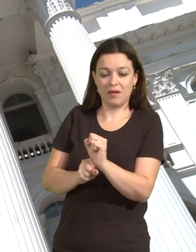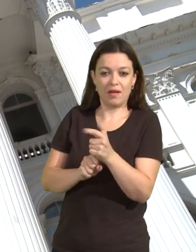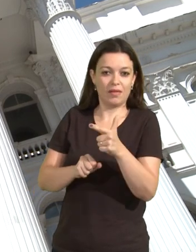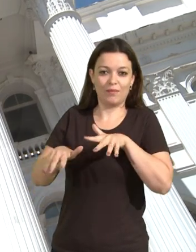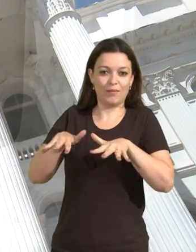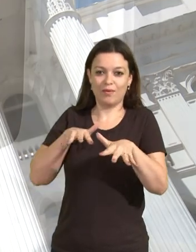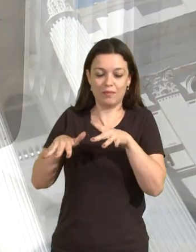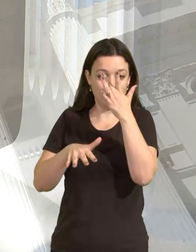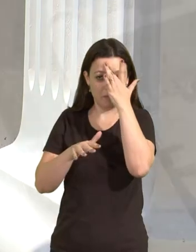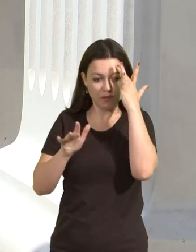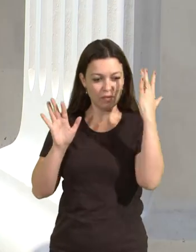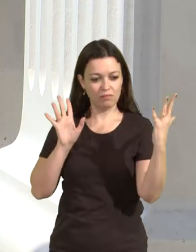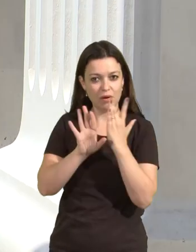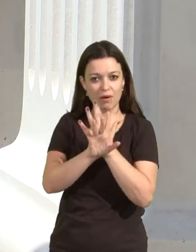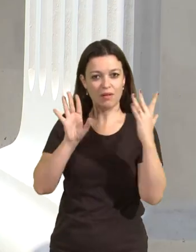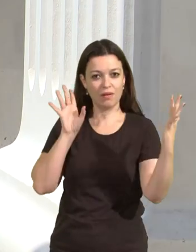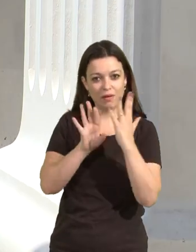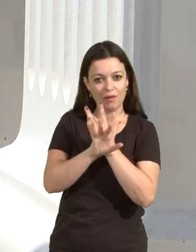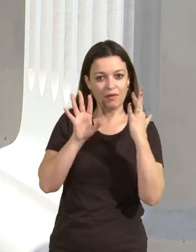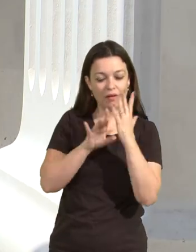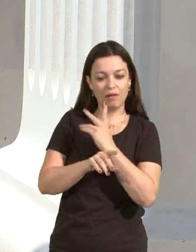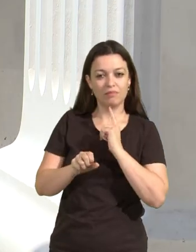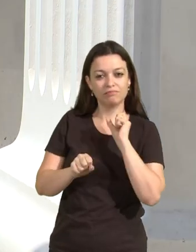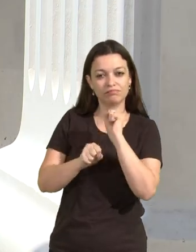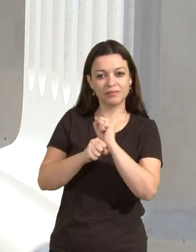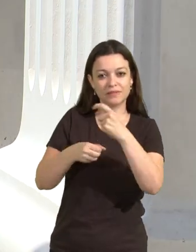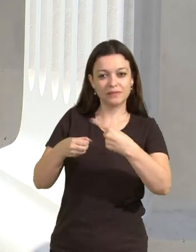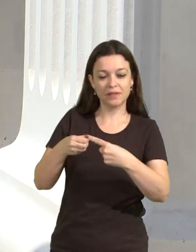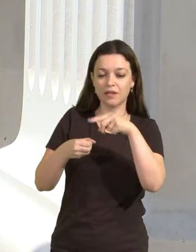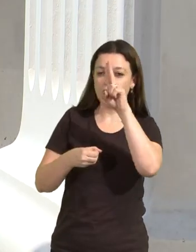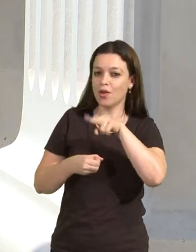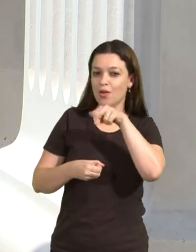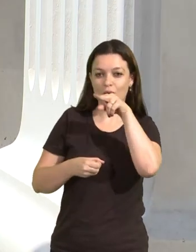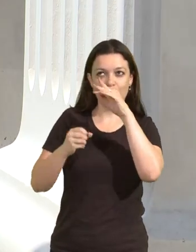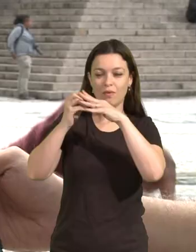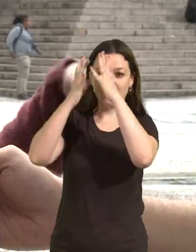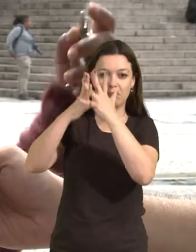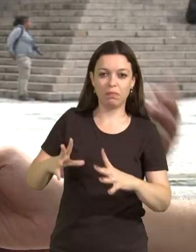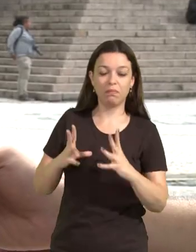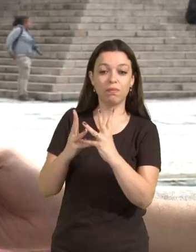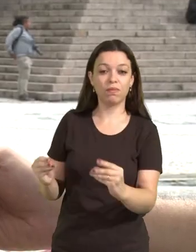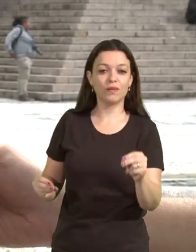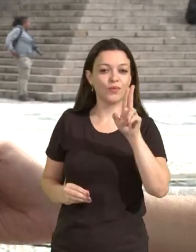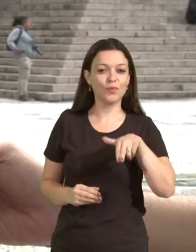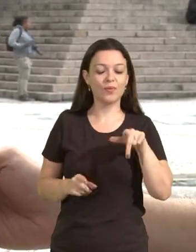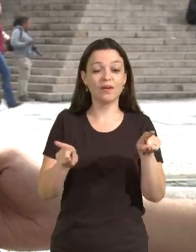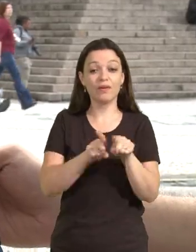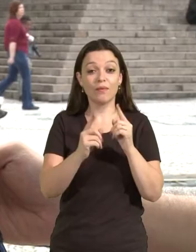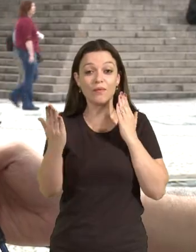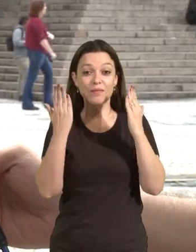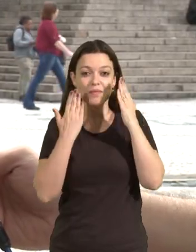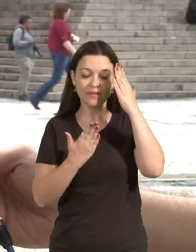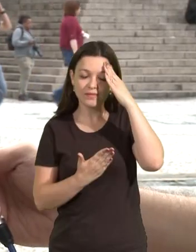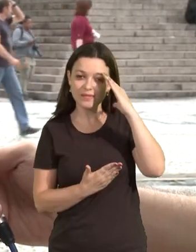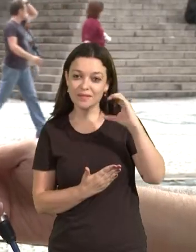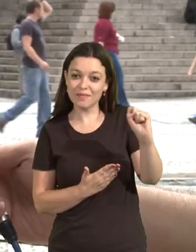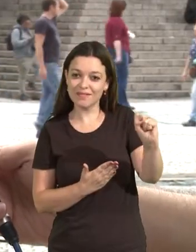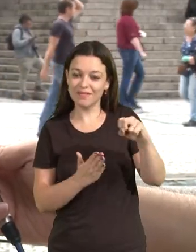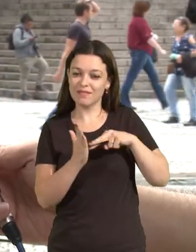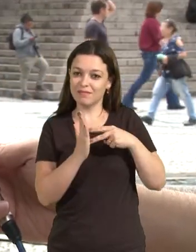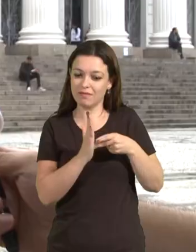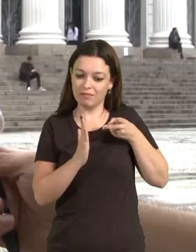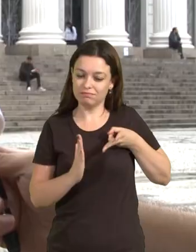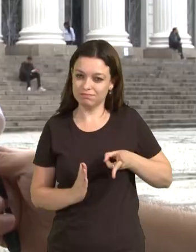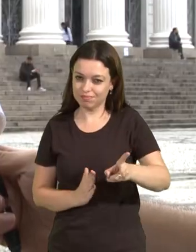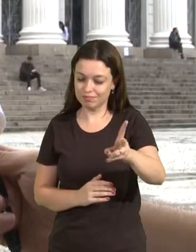né? Ele está estático no meio de da cidade, né? Então, legal que nunca vai cair, né? E tomara que o saber nunca caia,